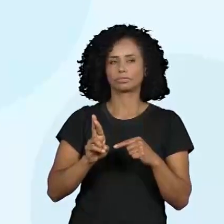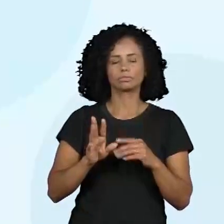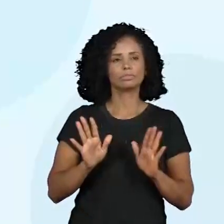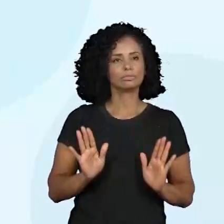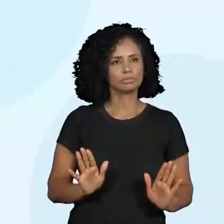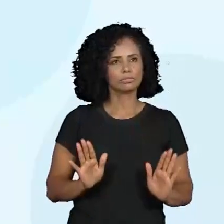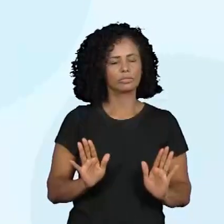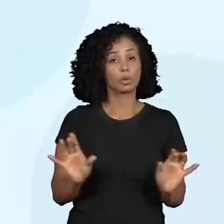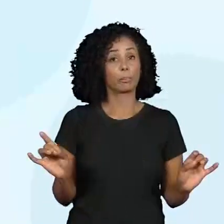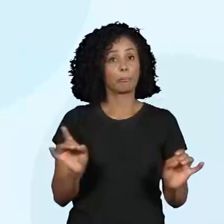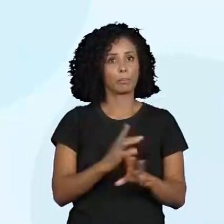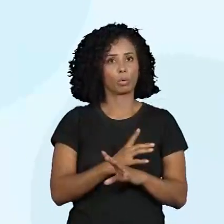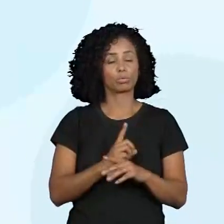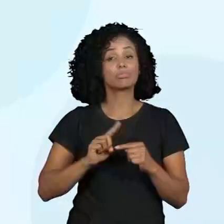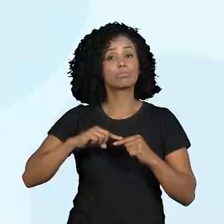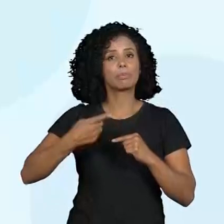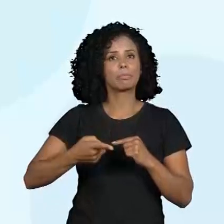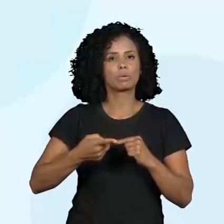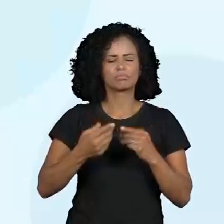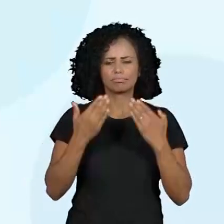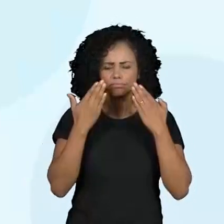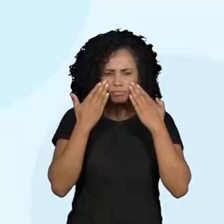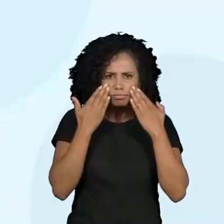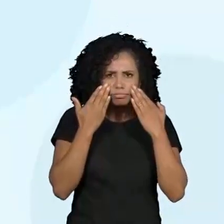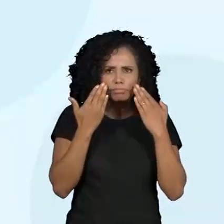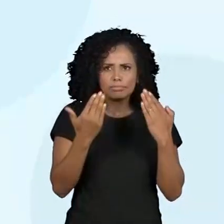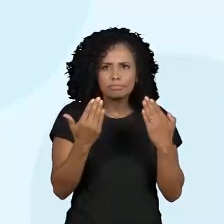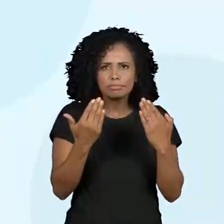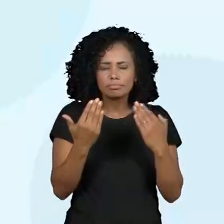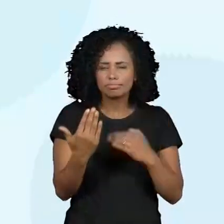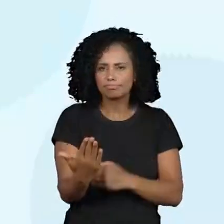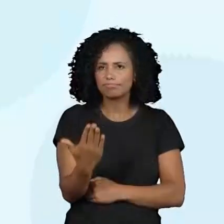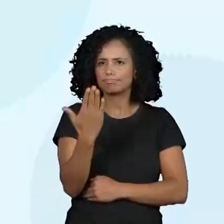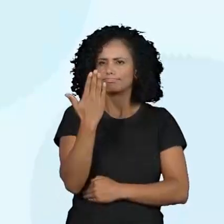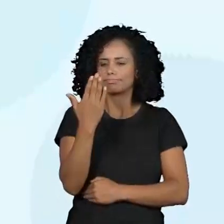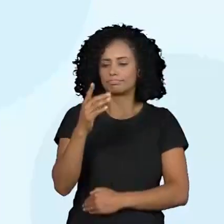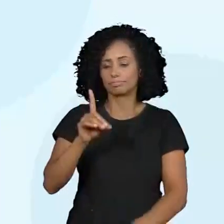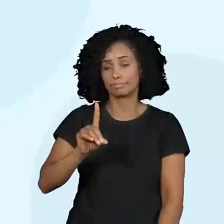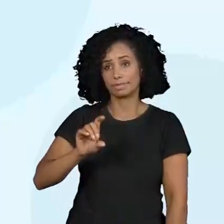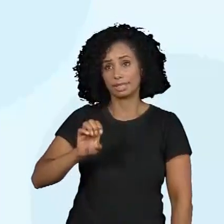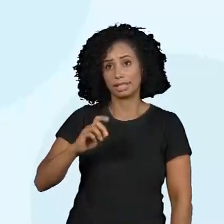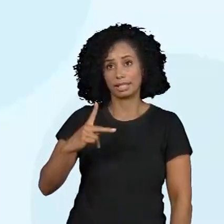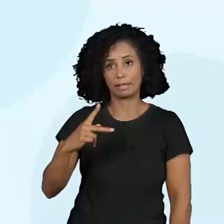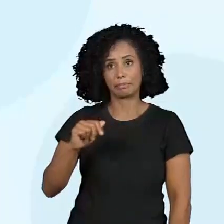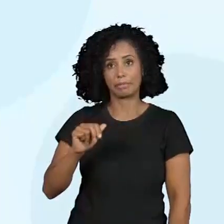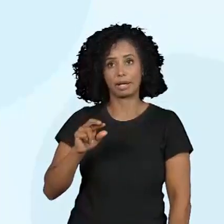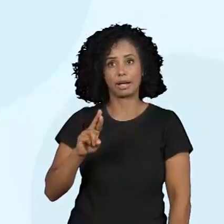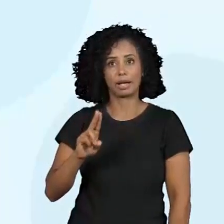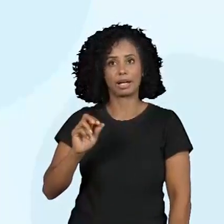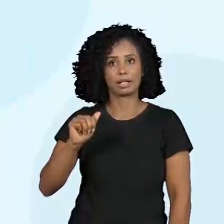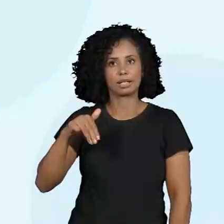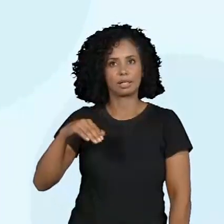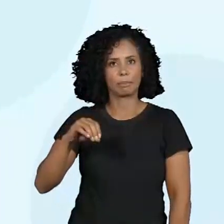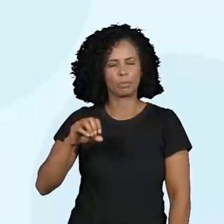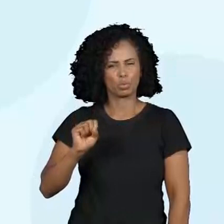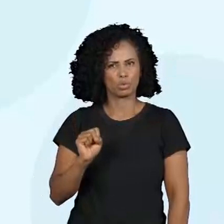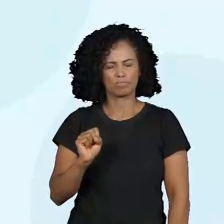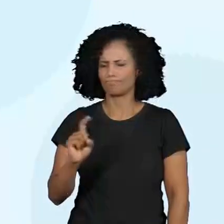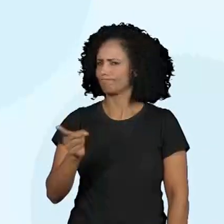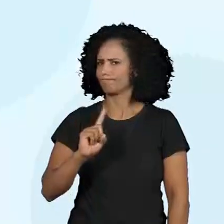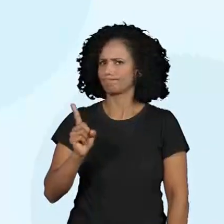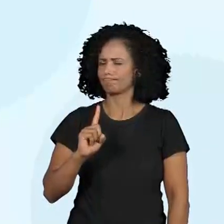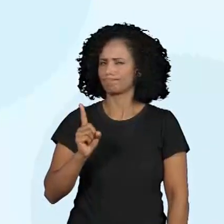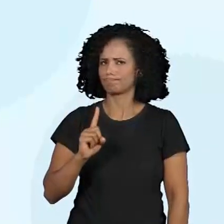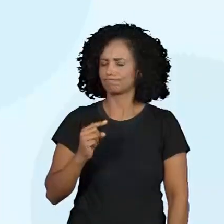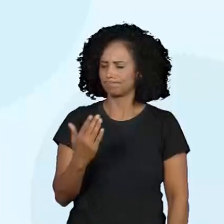deparamos não posso você deparamos continuo com eu não mudei o sujeito então deparei